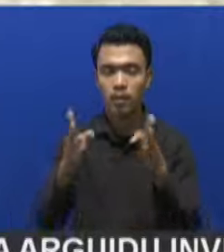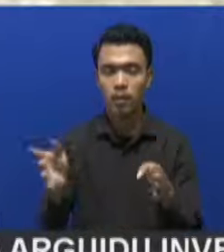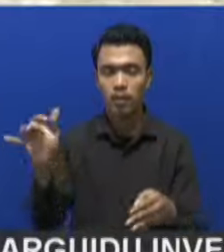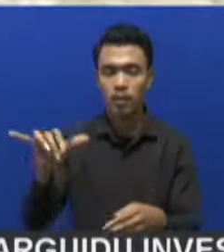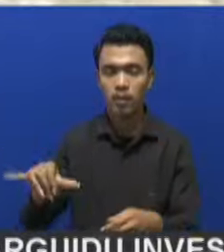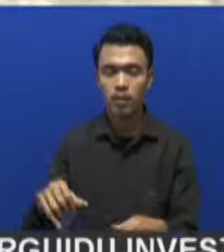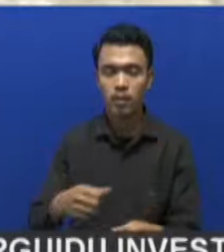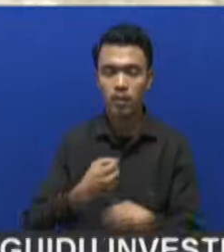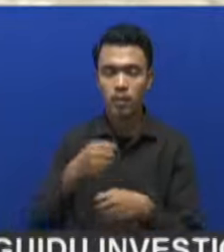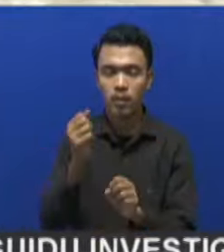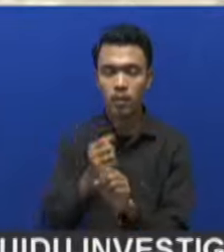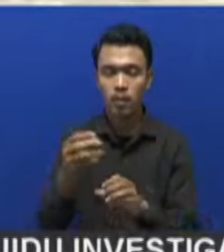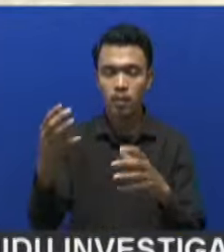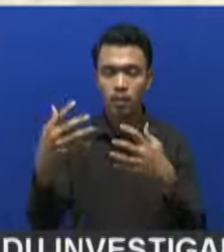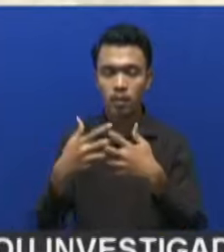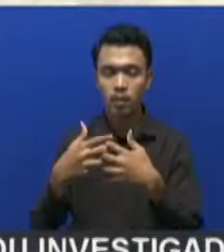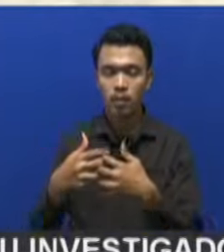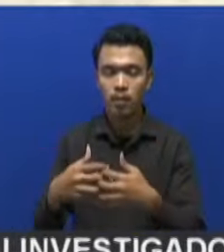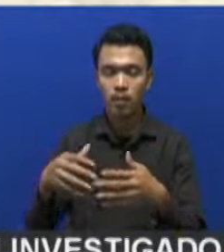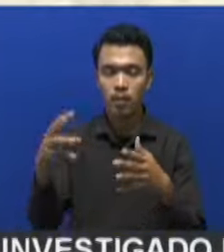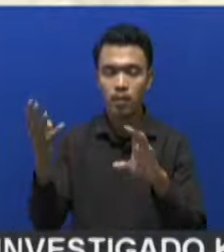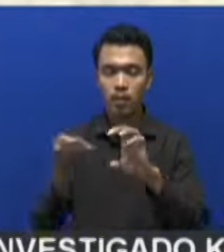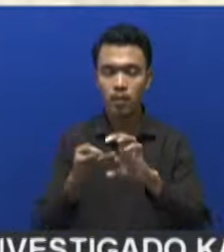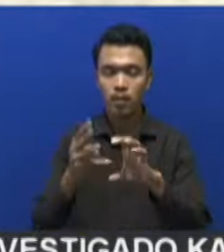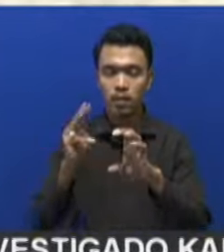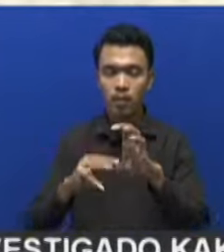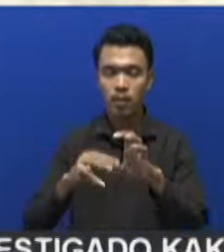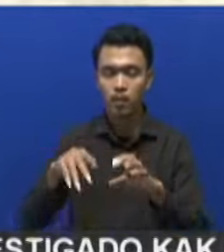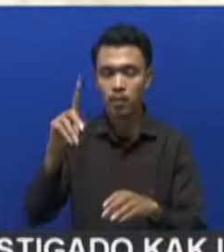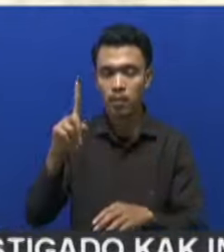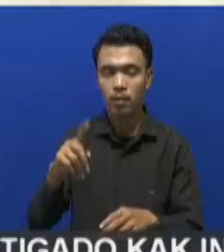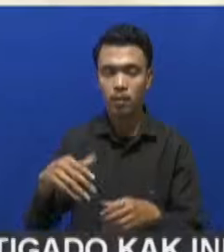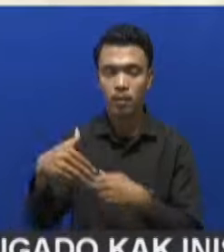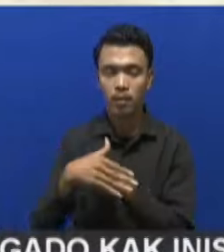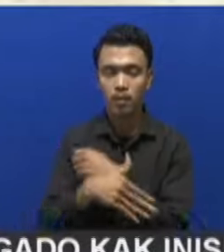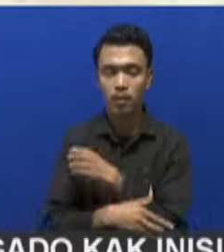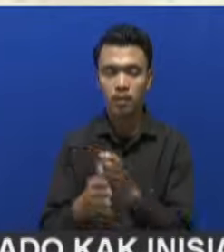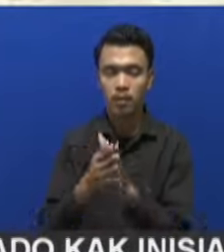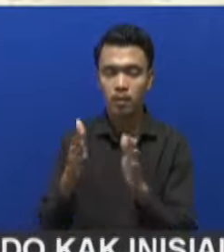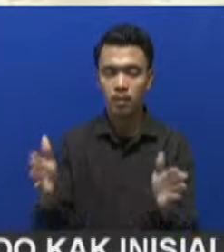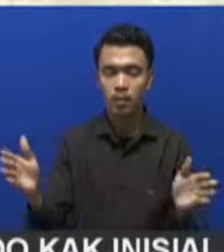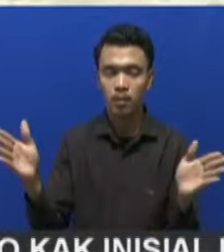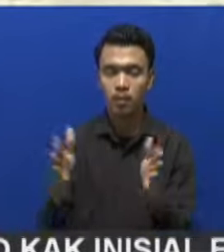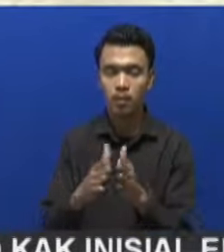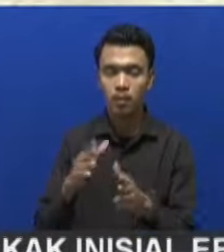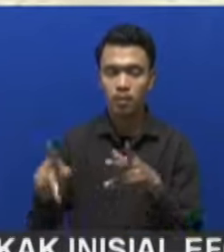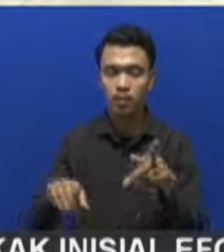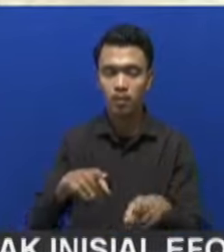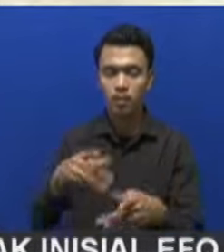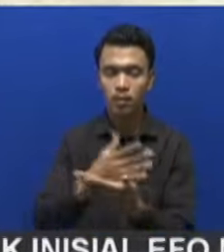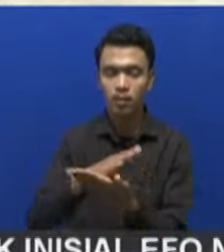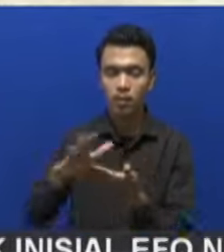hau mercadoria ida. Para ikan kika bot min situ ainaru ene, ni kupula sau ene atau hulu ya